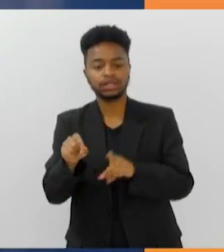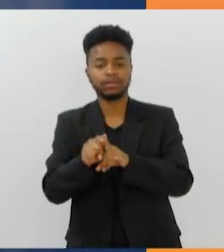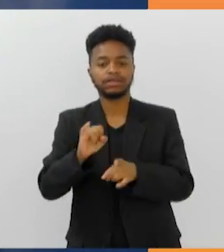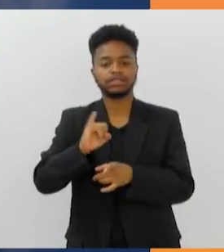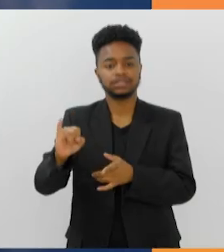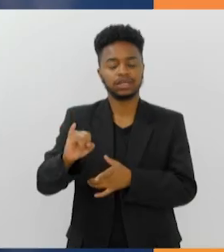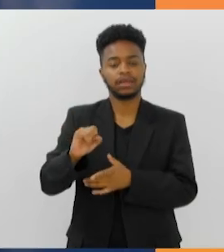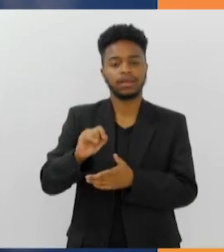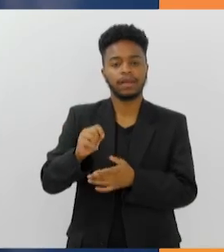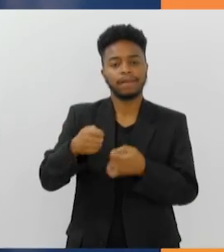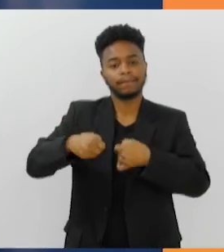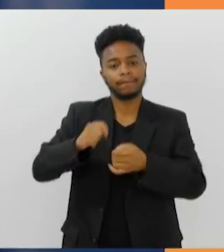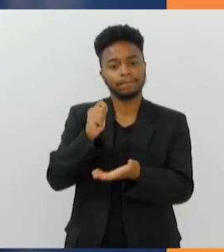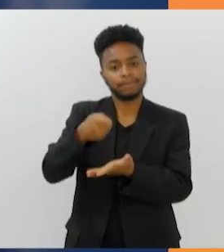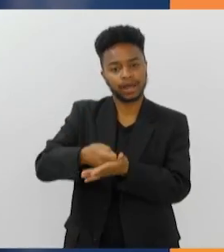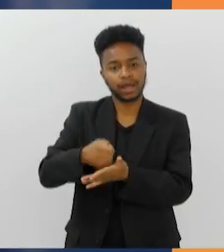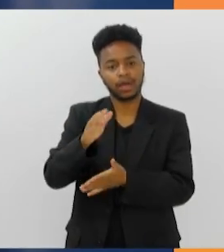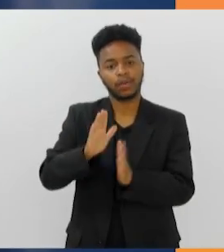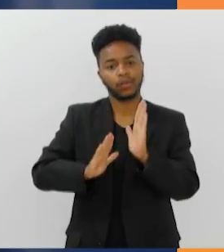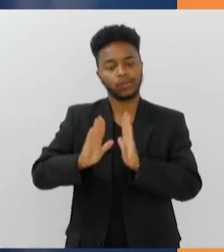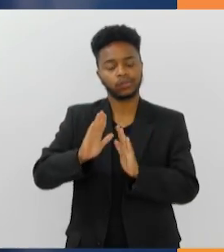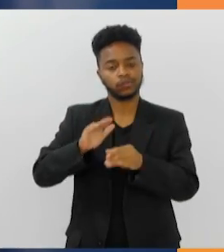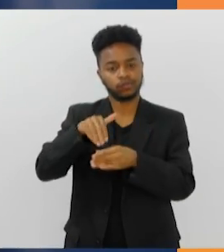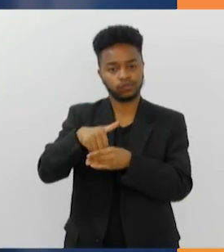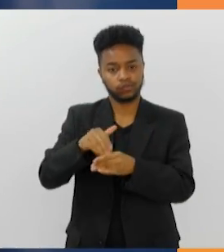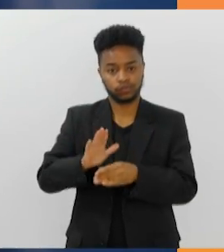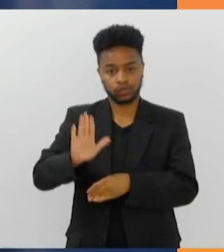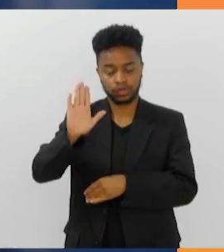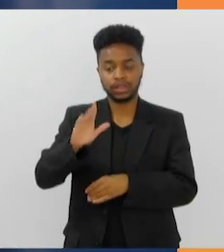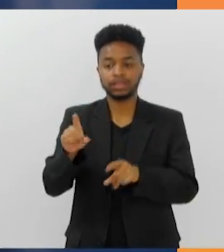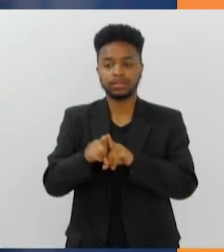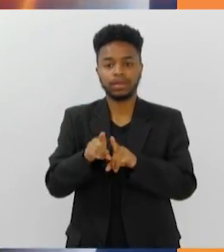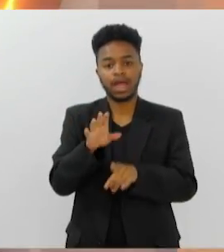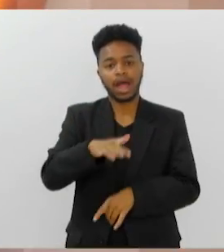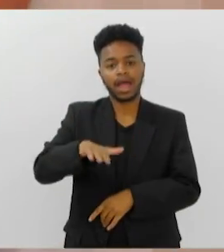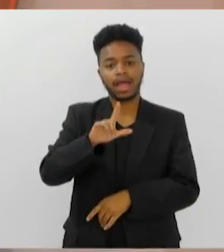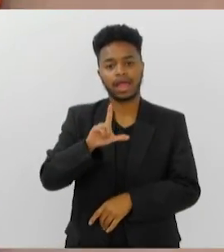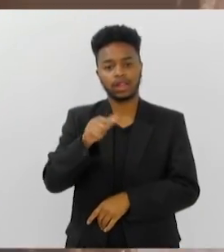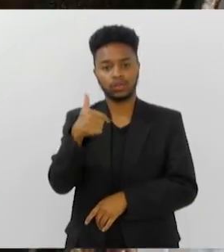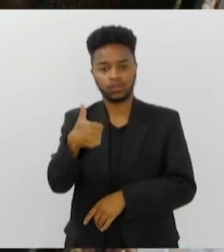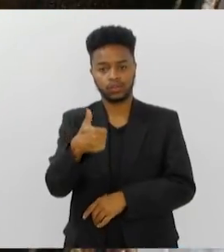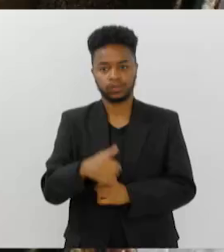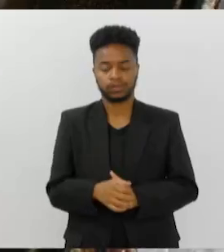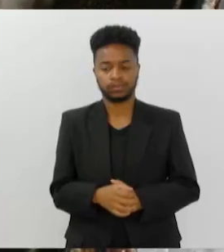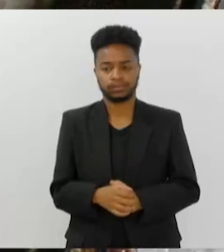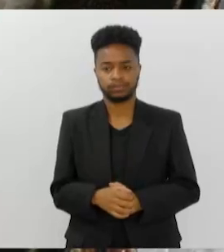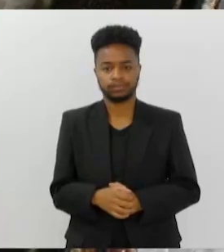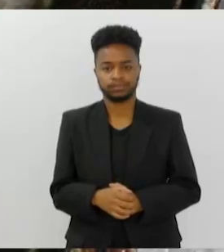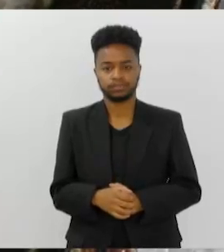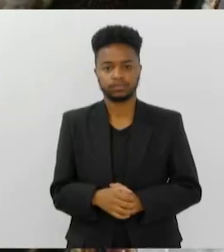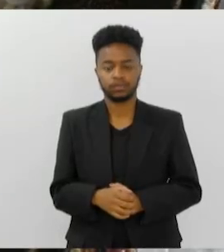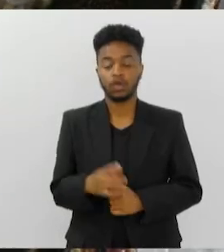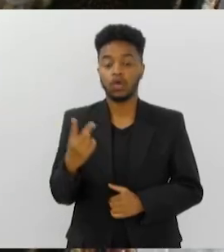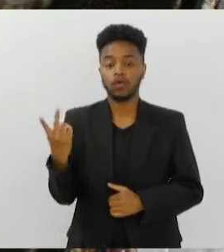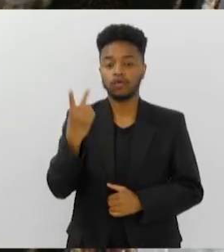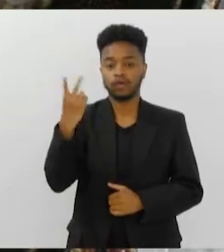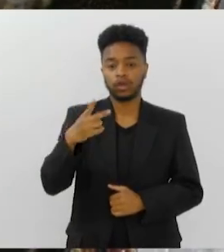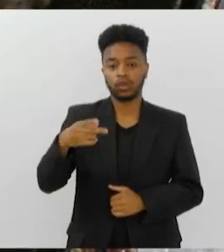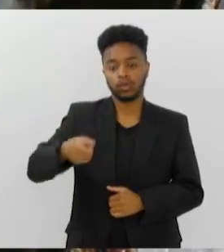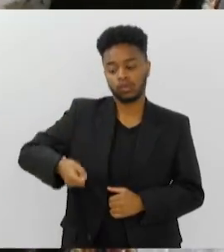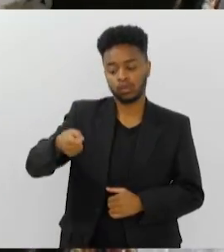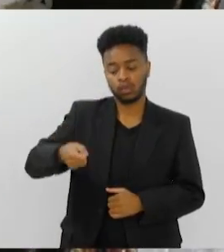10 da manhã às 2 da tarde, na Praça de Eventos, no piso L1. O preço da cesta básica